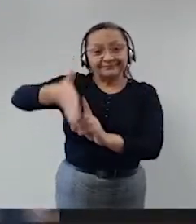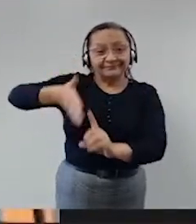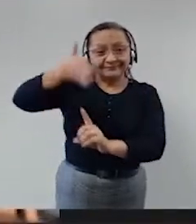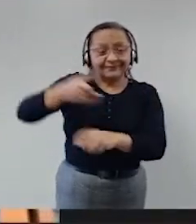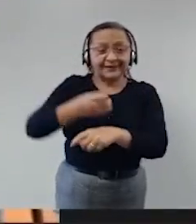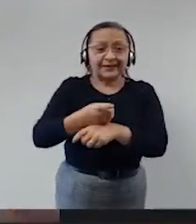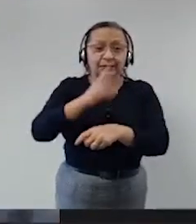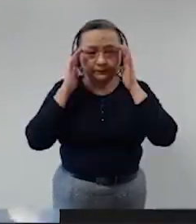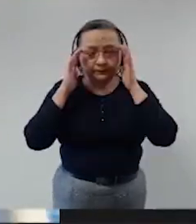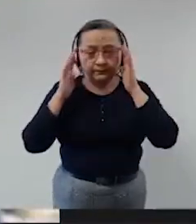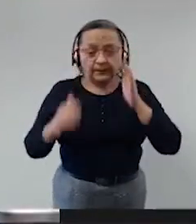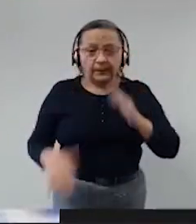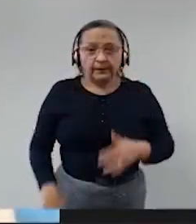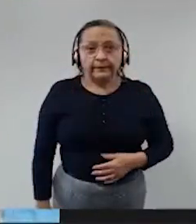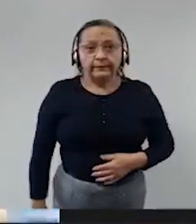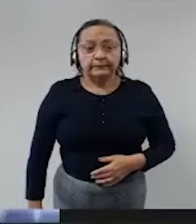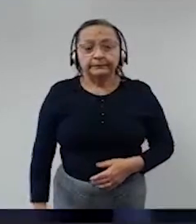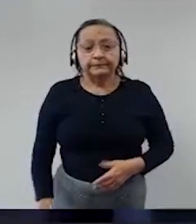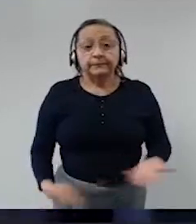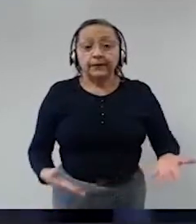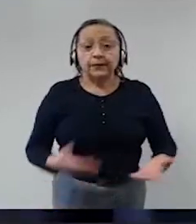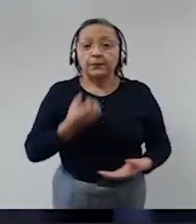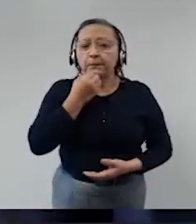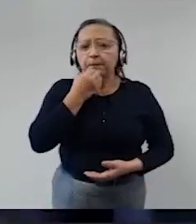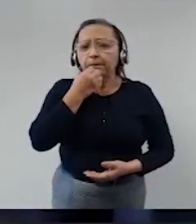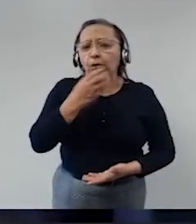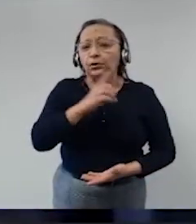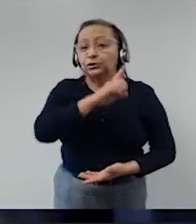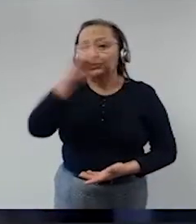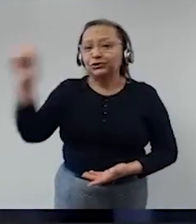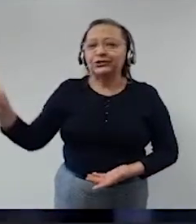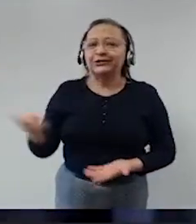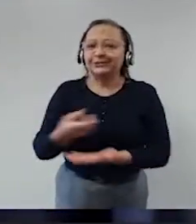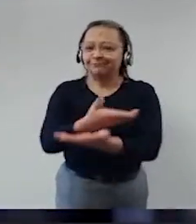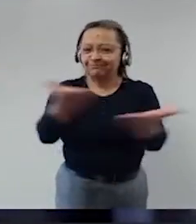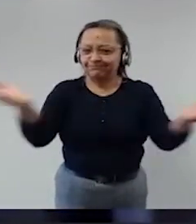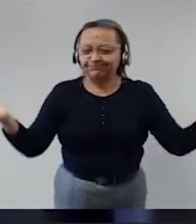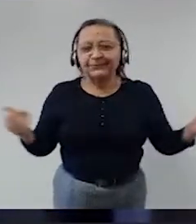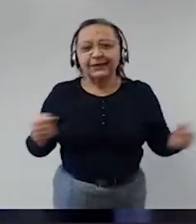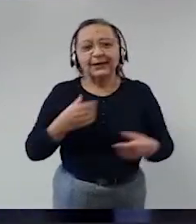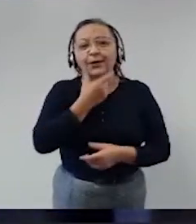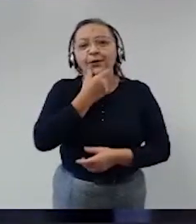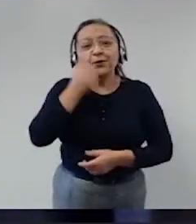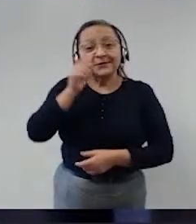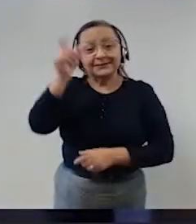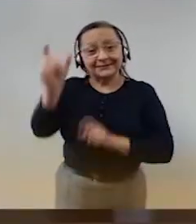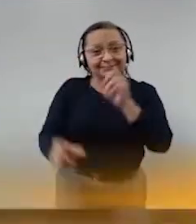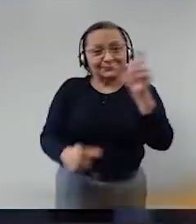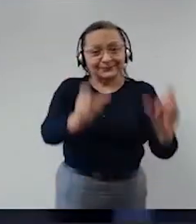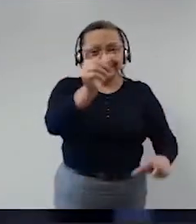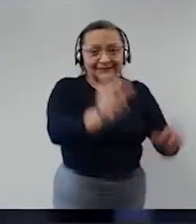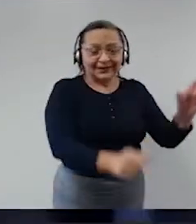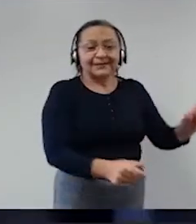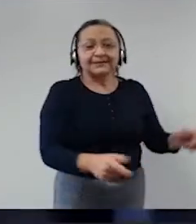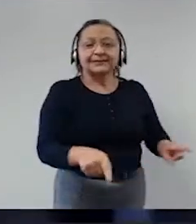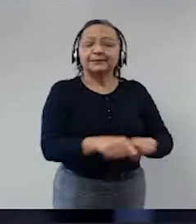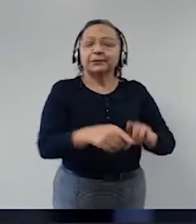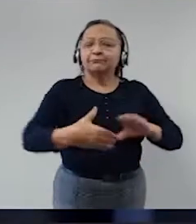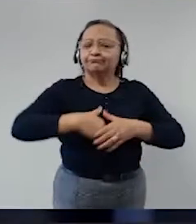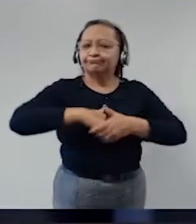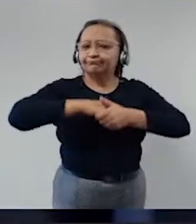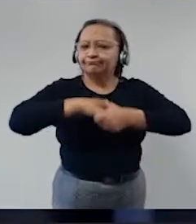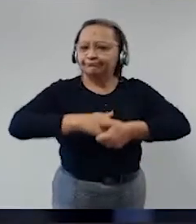Coimbra. Bom, amigos, bom dia a todas e a todos.